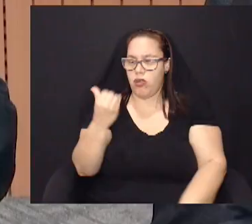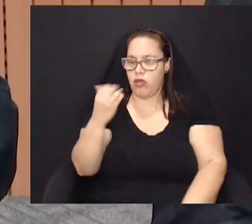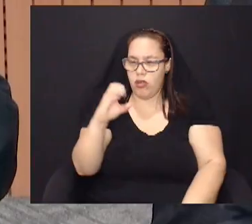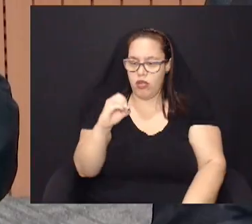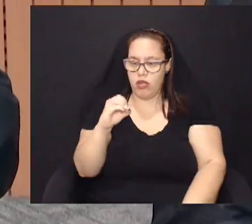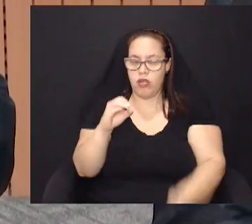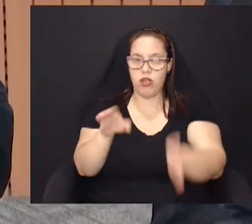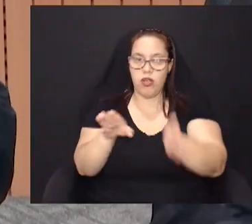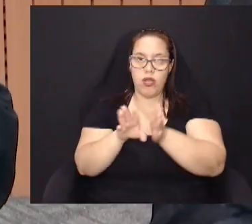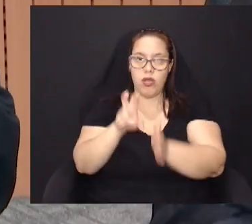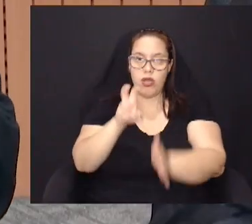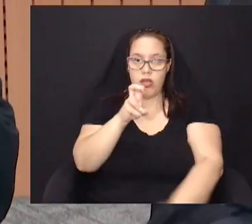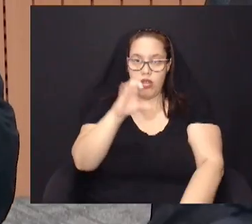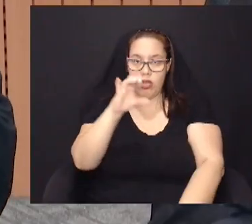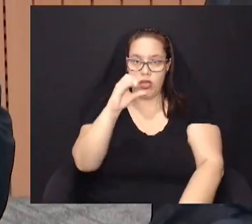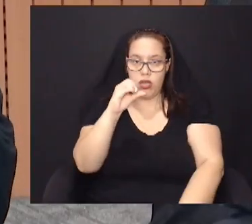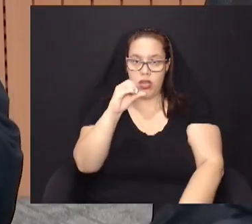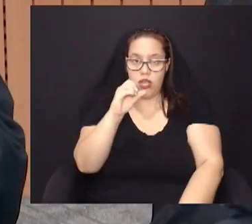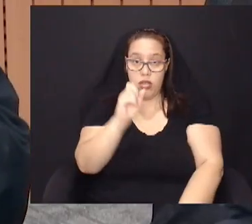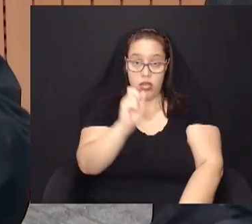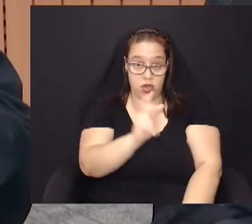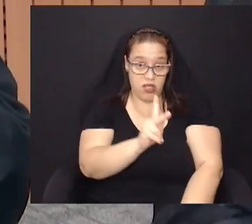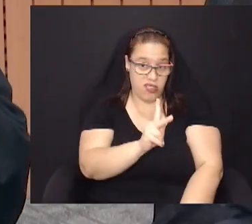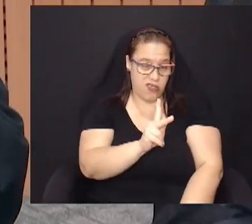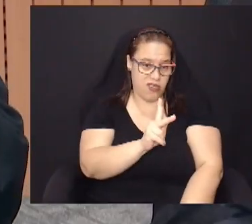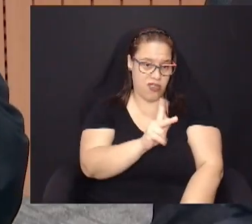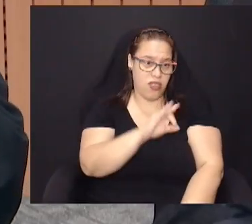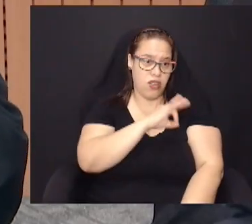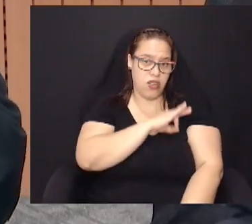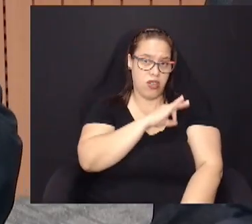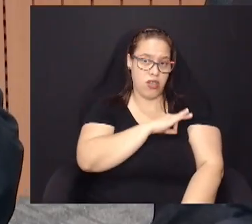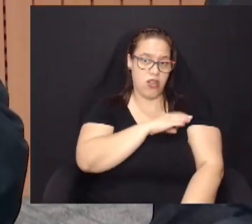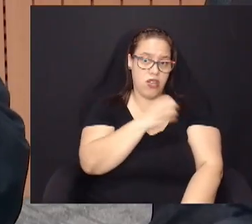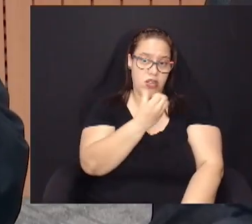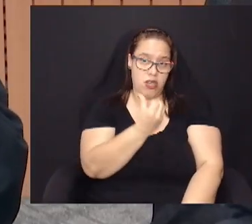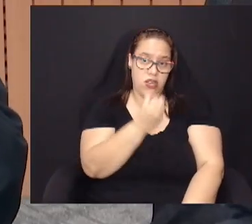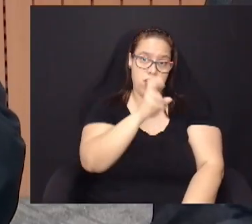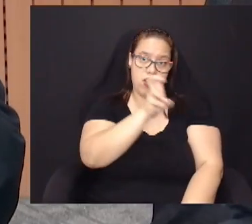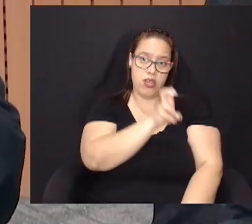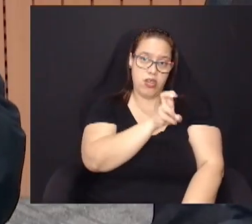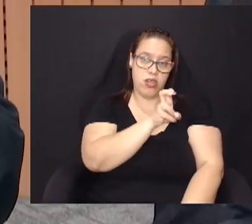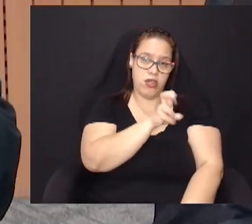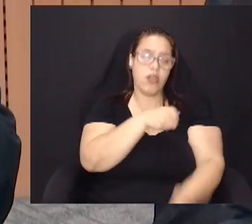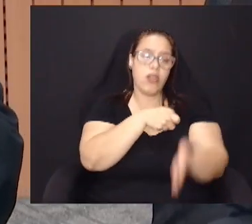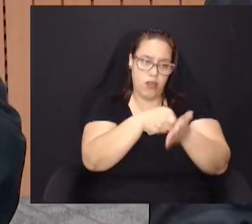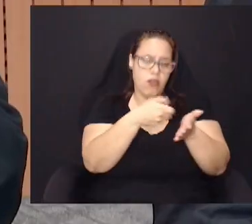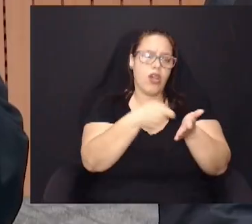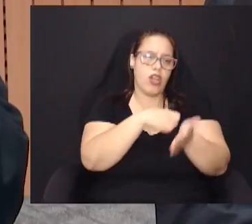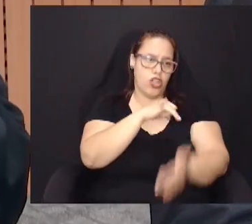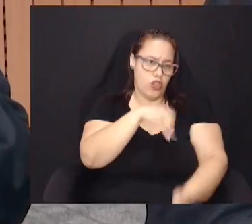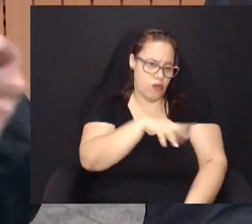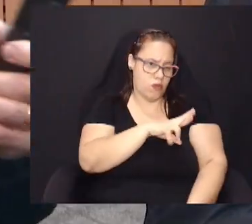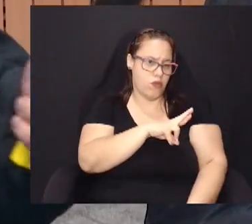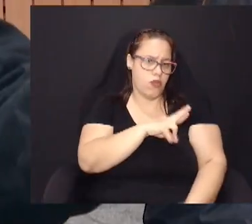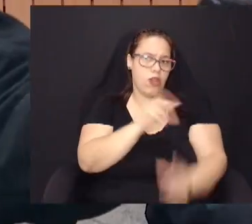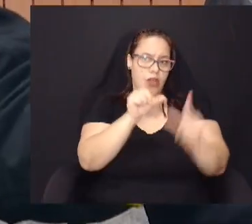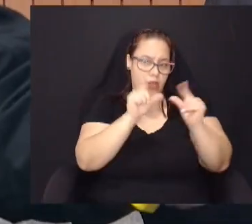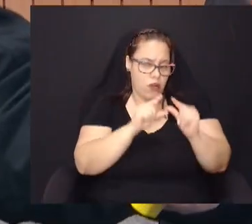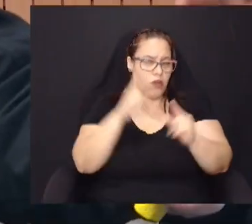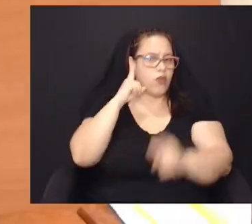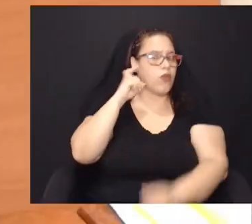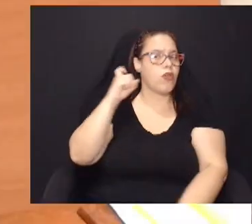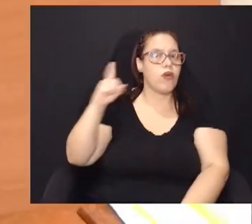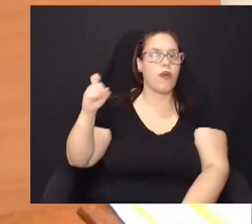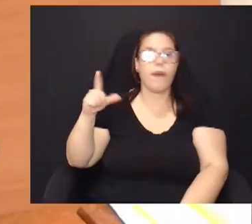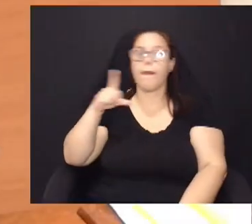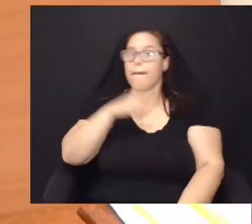mediu 59, beleza. Se a guarda chegou lá, mediu 65, ele vai intimar a diminuir esse volume. Porque se você tem